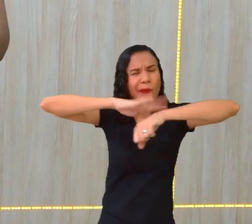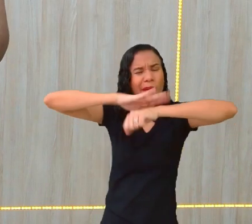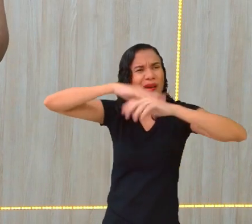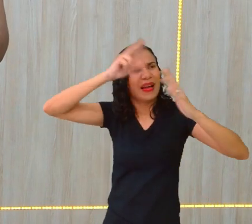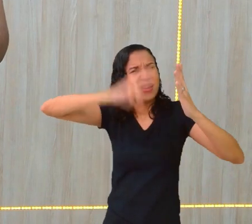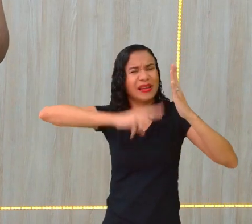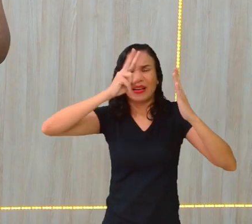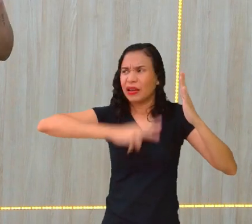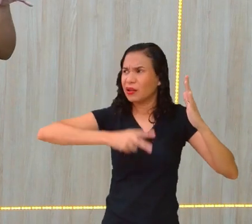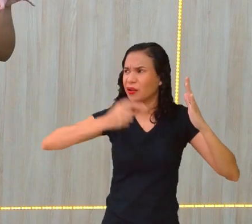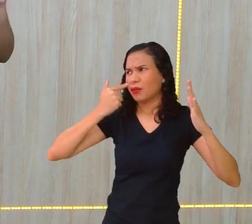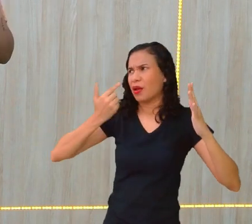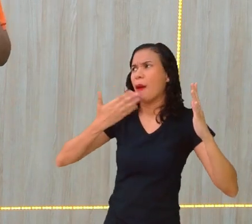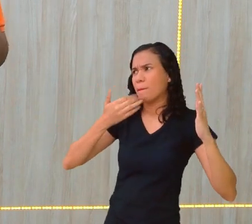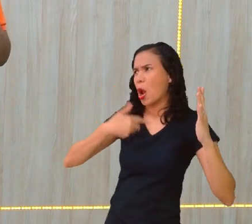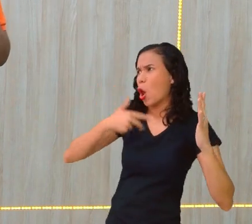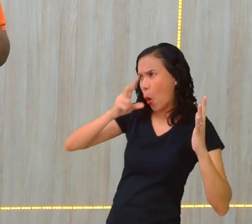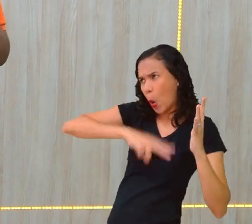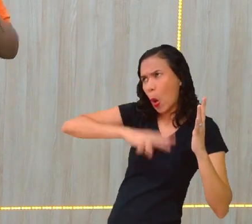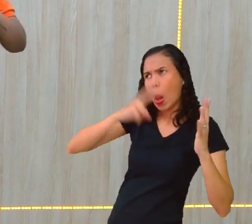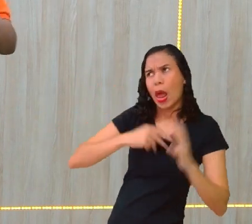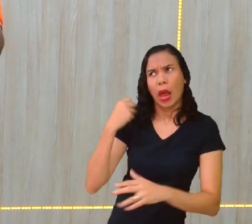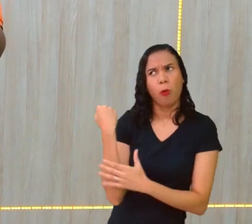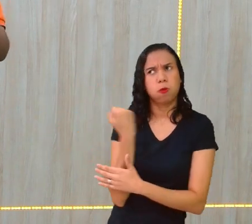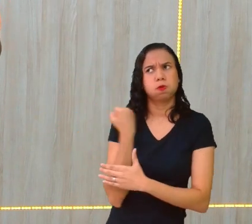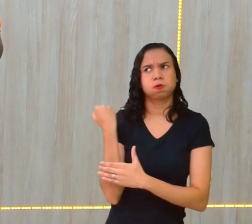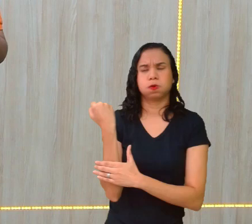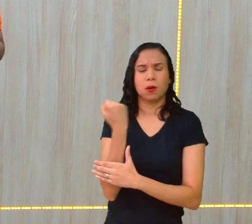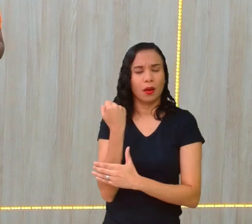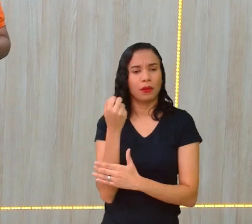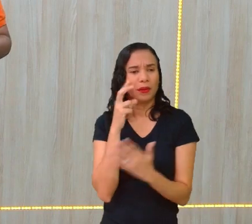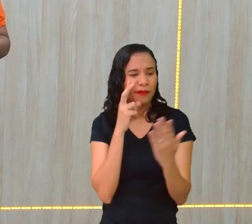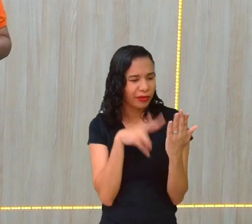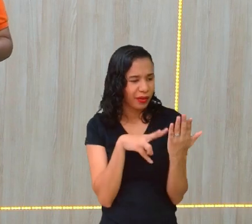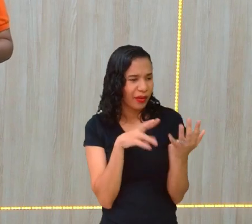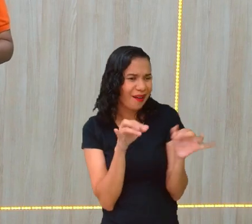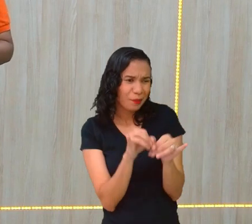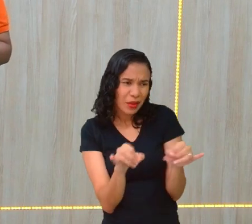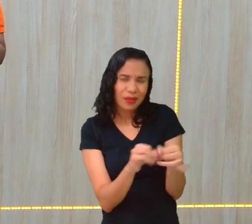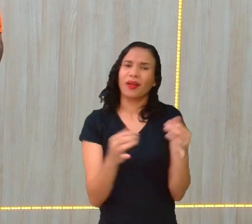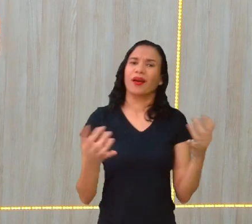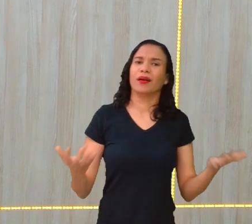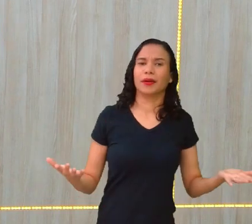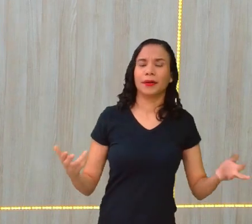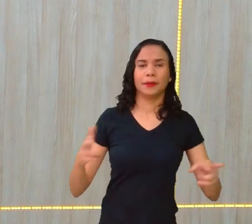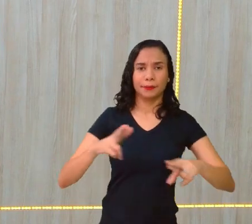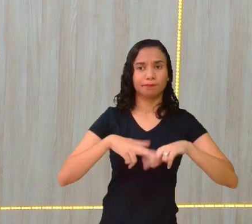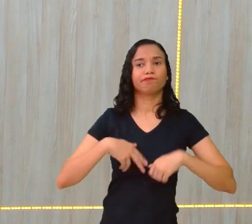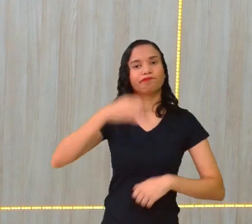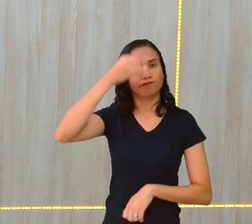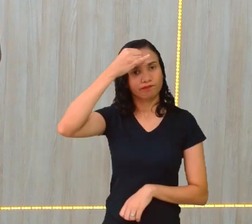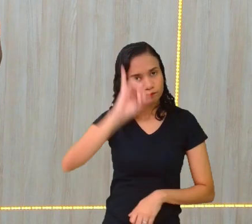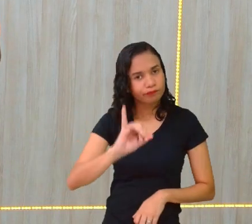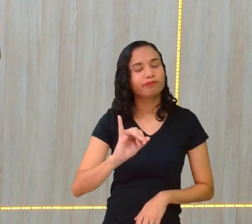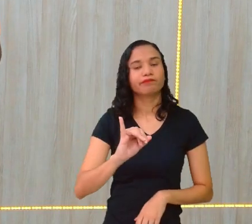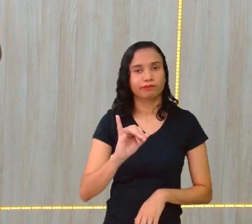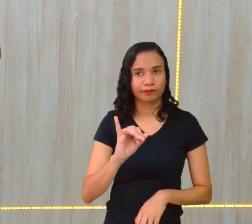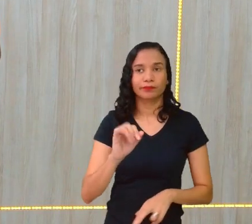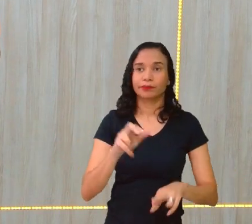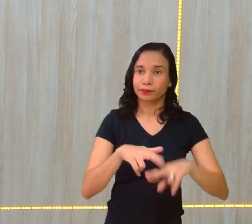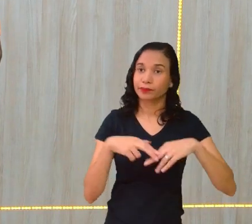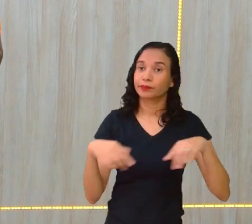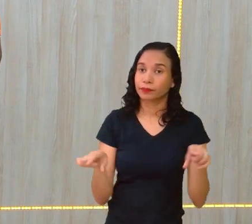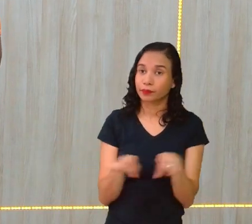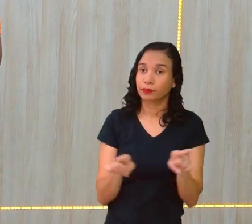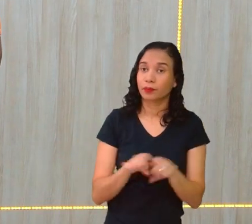pensa, opa, eu vou ler aqui um negócio bem grave, e quando vai ler a notícia nem era essas coisas todas. Então, evitar o sensacionalismo é